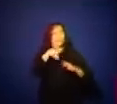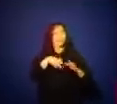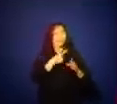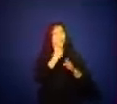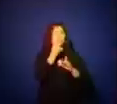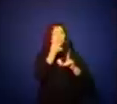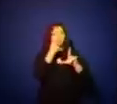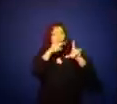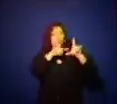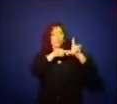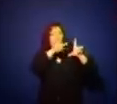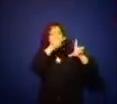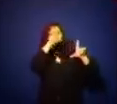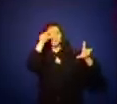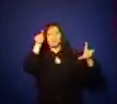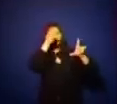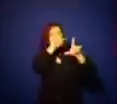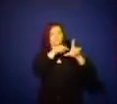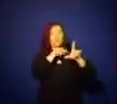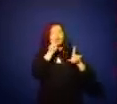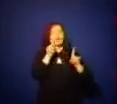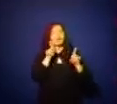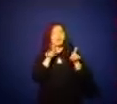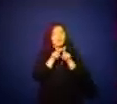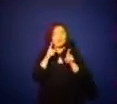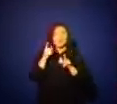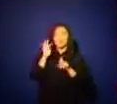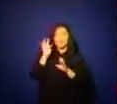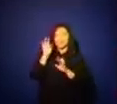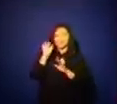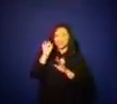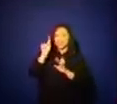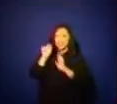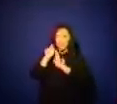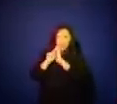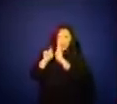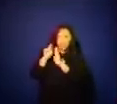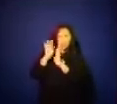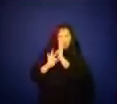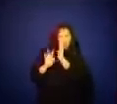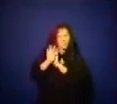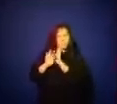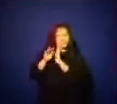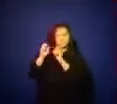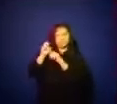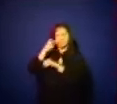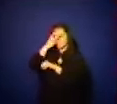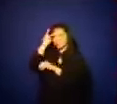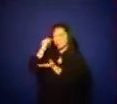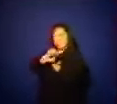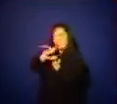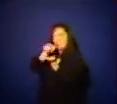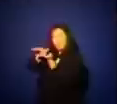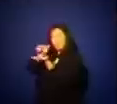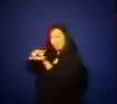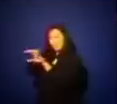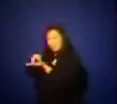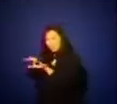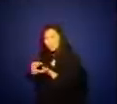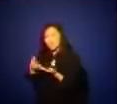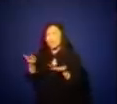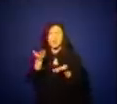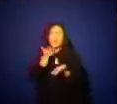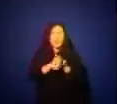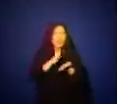o juro e a taxa de desemprego Não tem qualquer importância na inflação várias teorias sendo feitas nessa